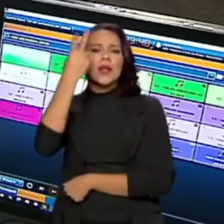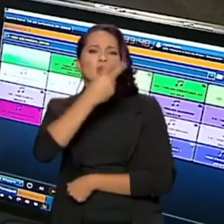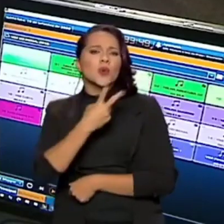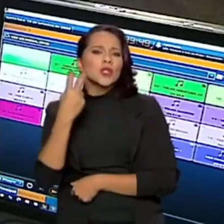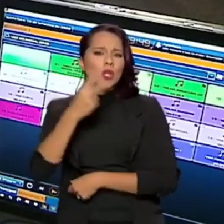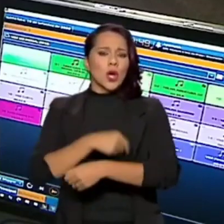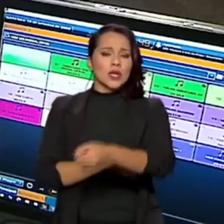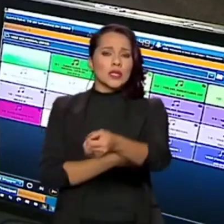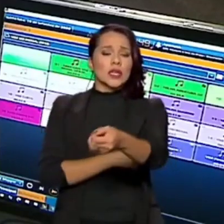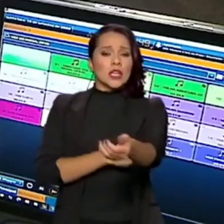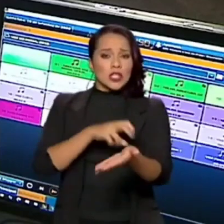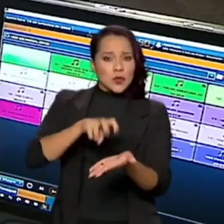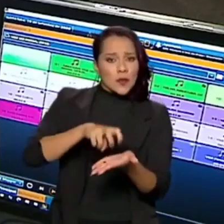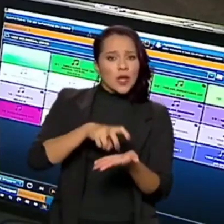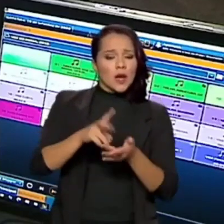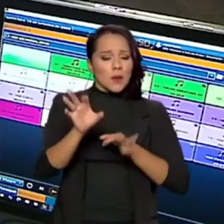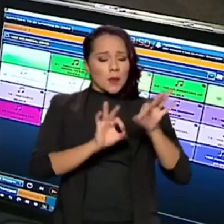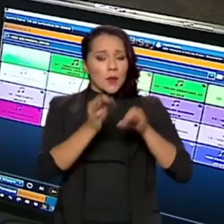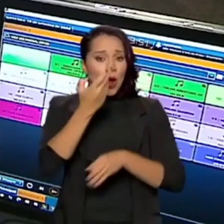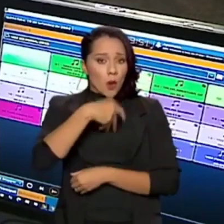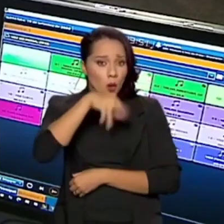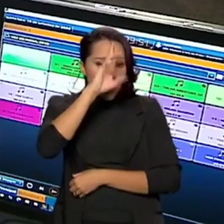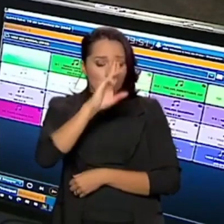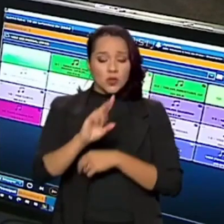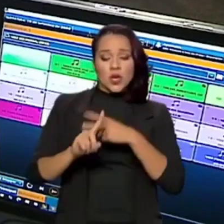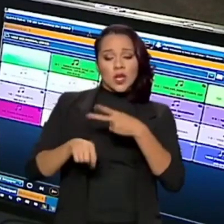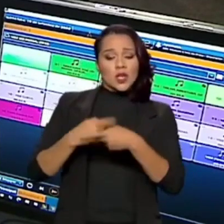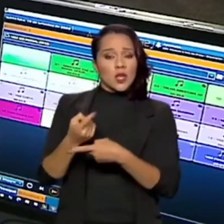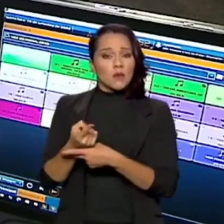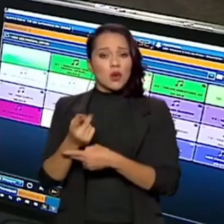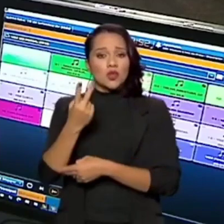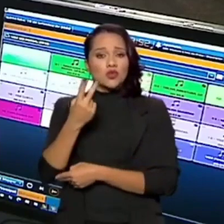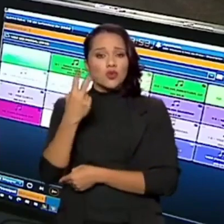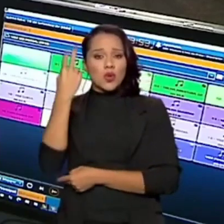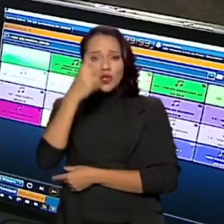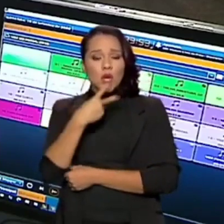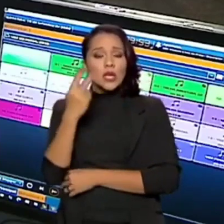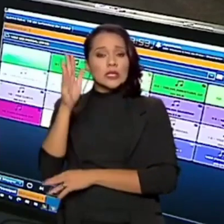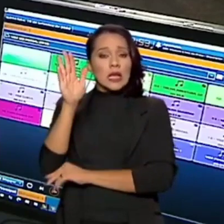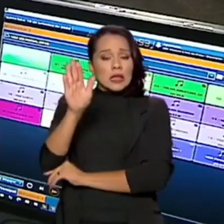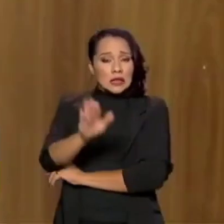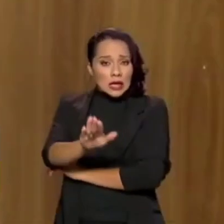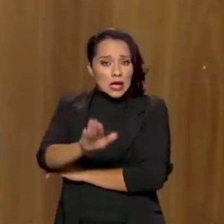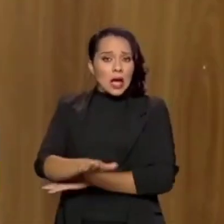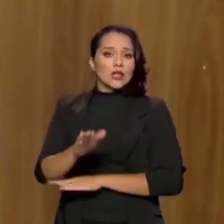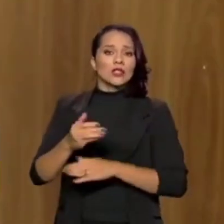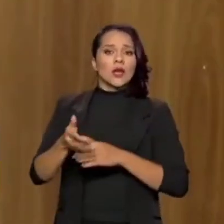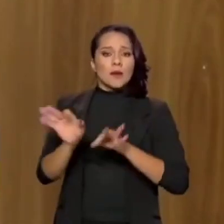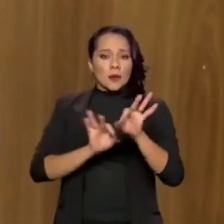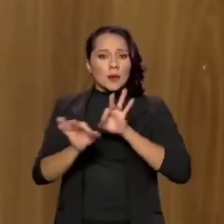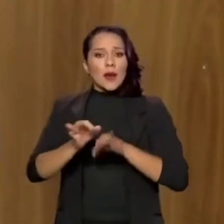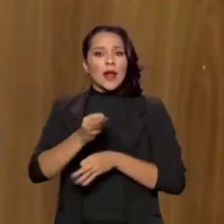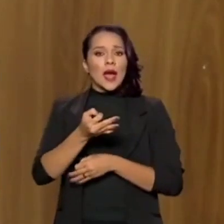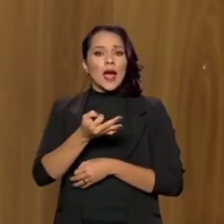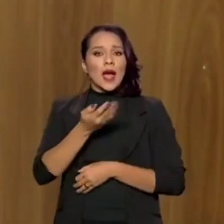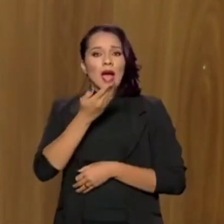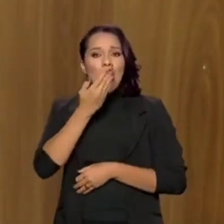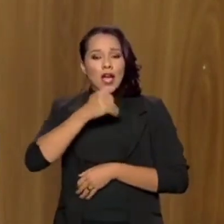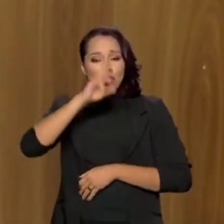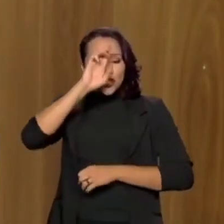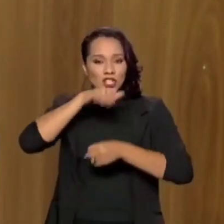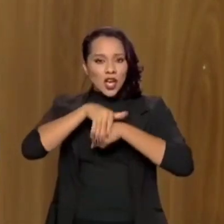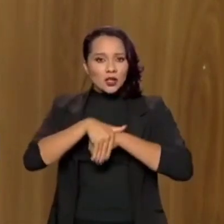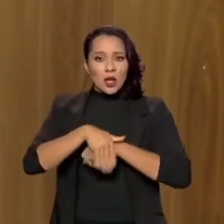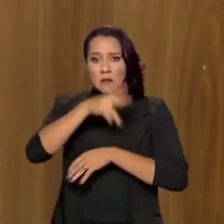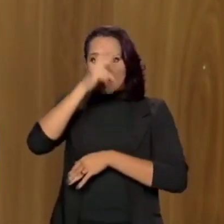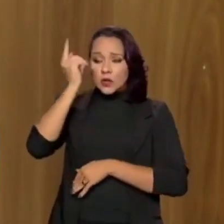na parte da manhã para preparar o almoço e trabalha 2 horas na parte da tarde para preparar o jantar. Já que as